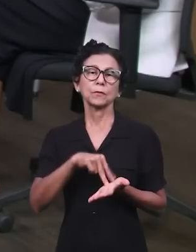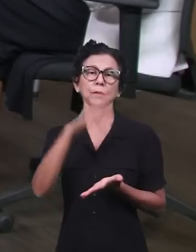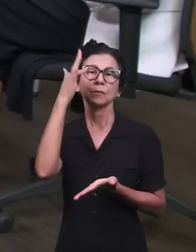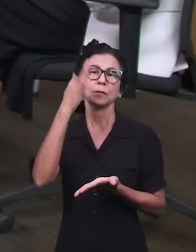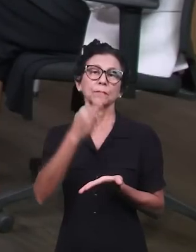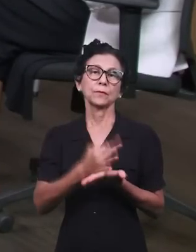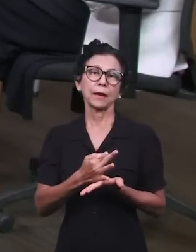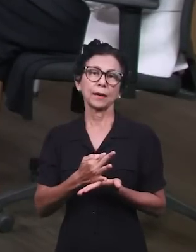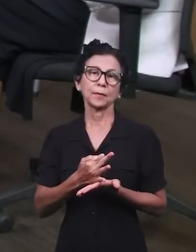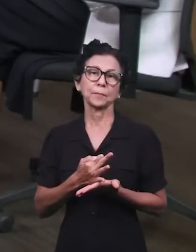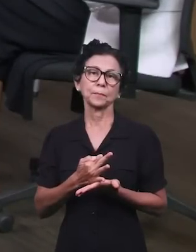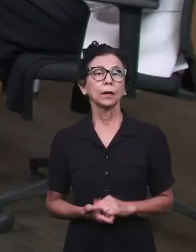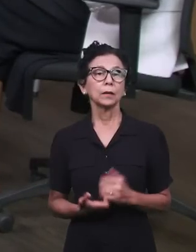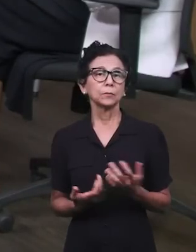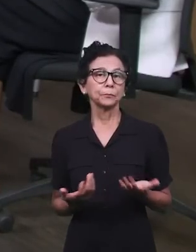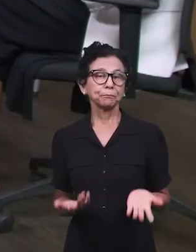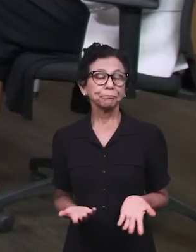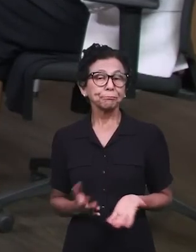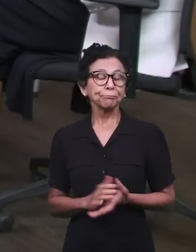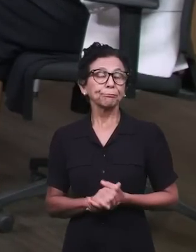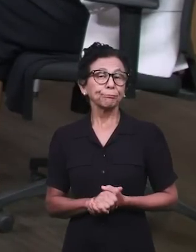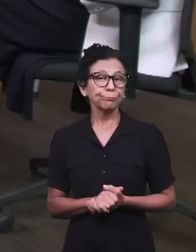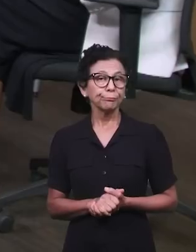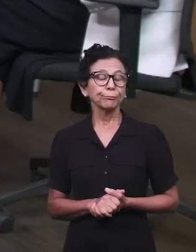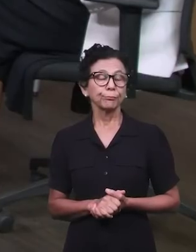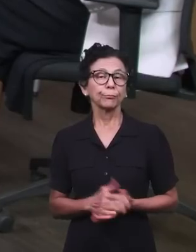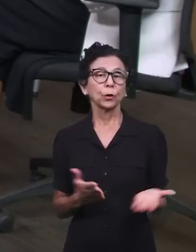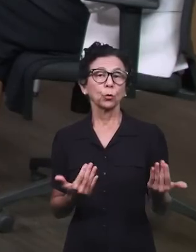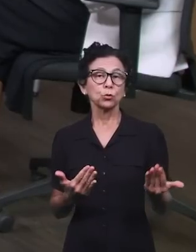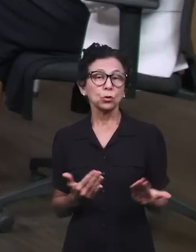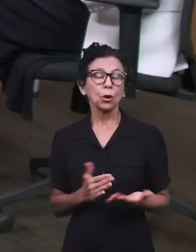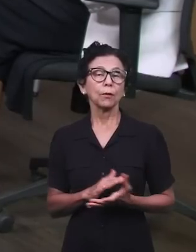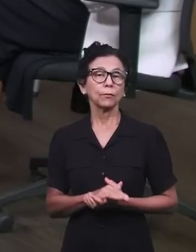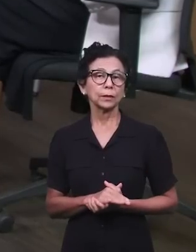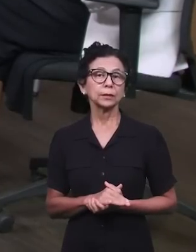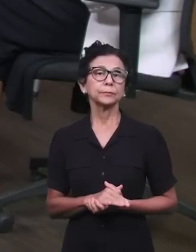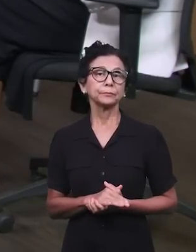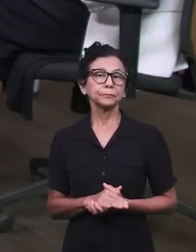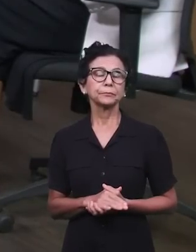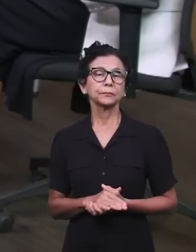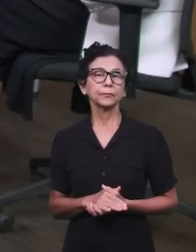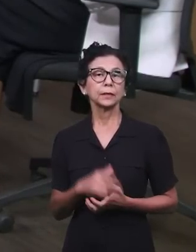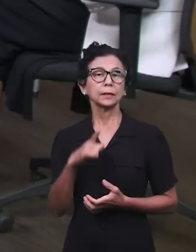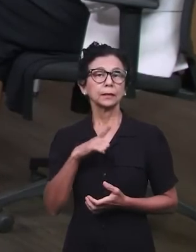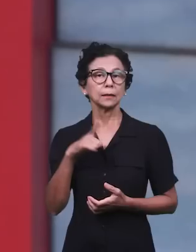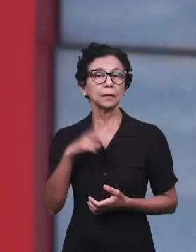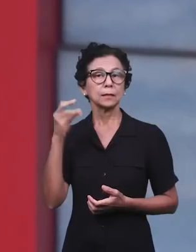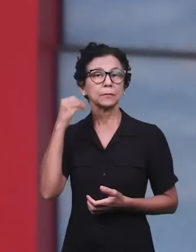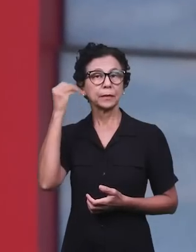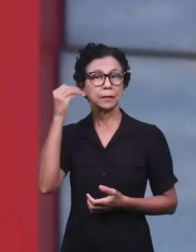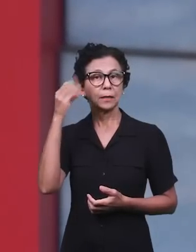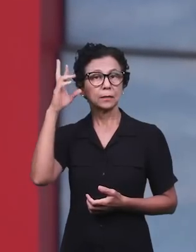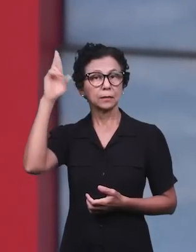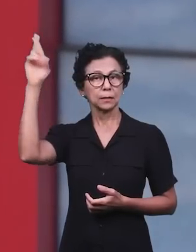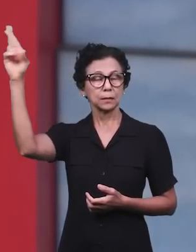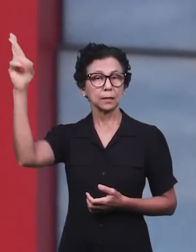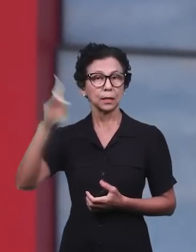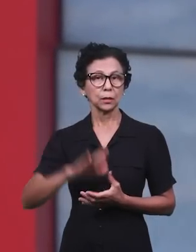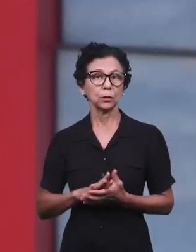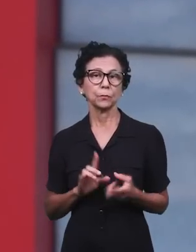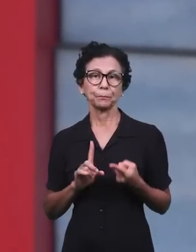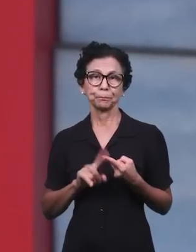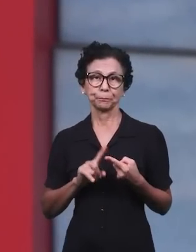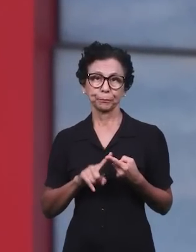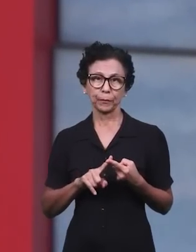Primeiro que o jovem que tem uma experiência com o Senhor, o comportamento dele, ele vai, primeiro, descansar no Senhor, que vai